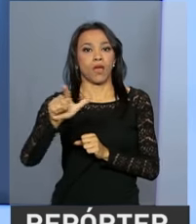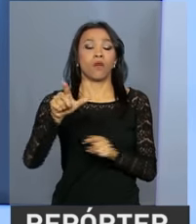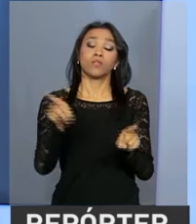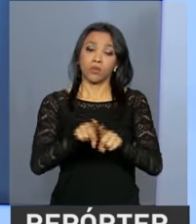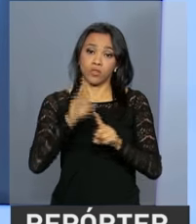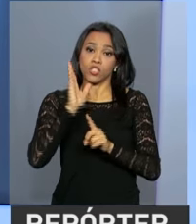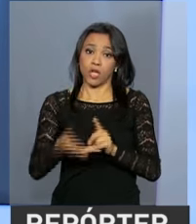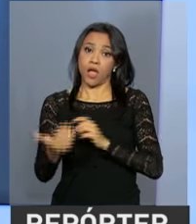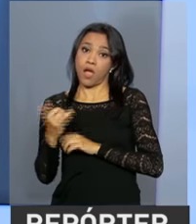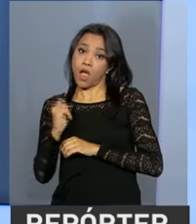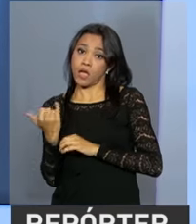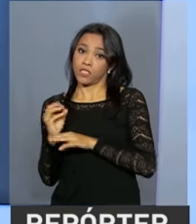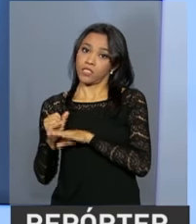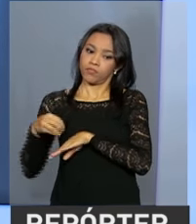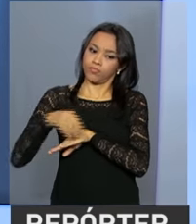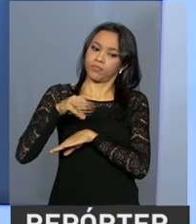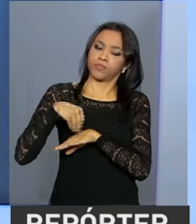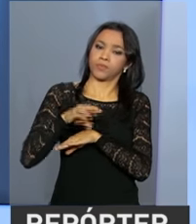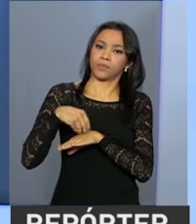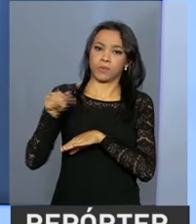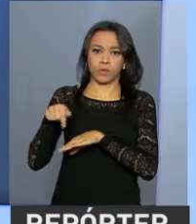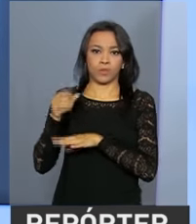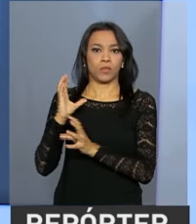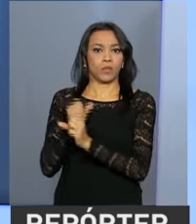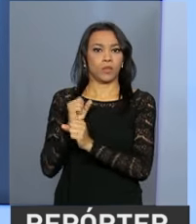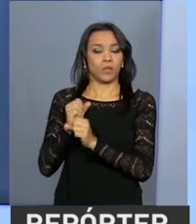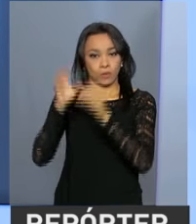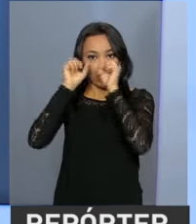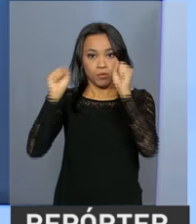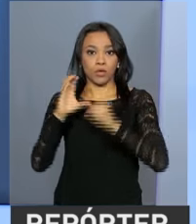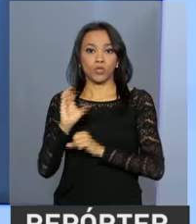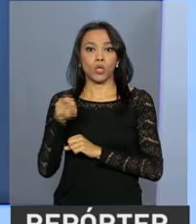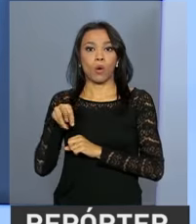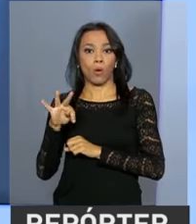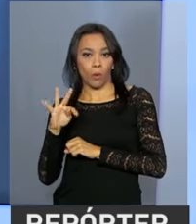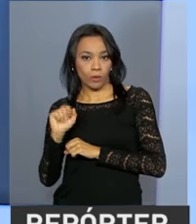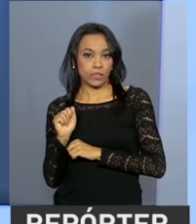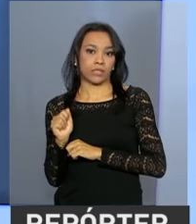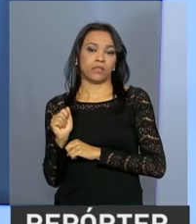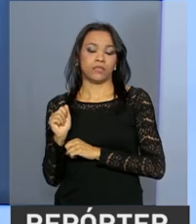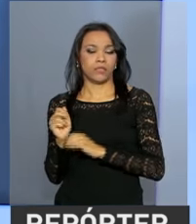da união e o nosso objetivo é detectar eventual